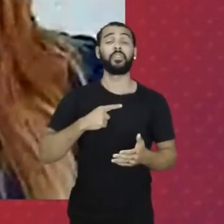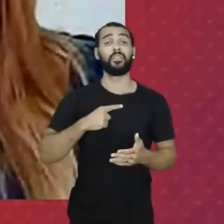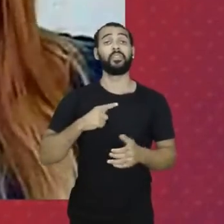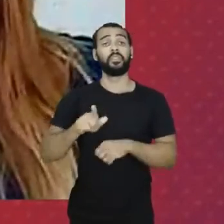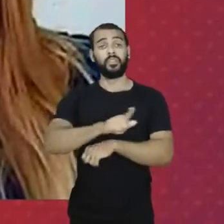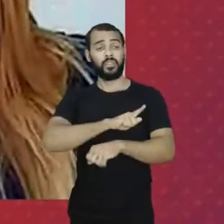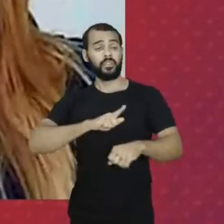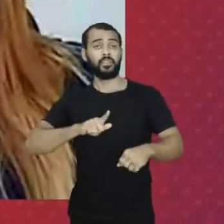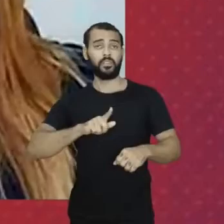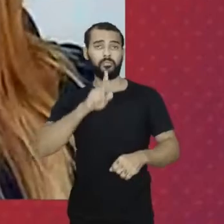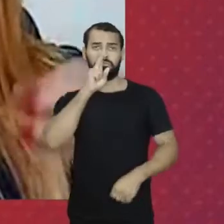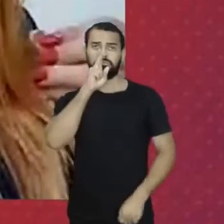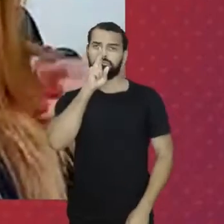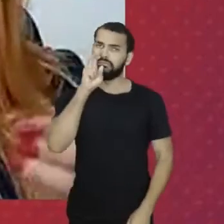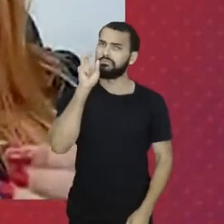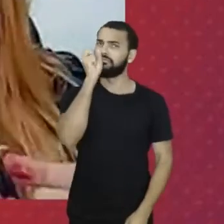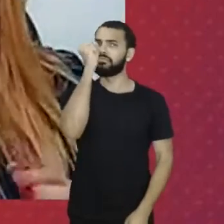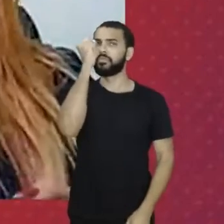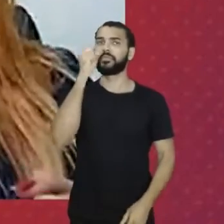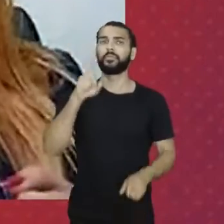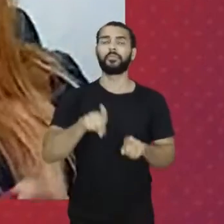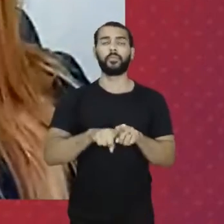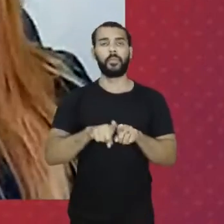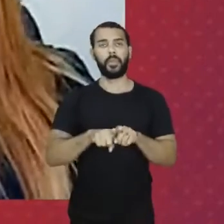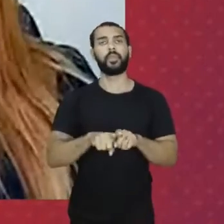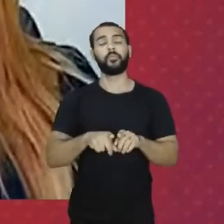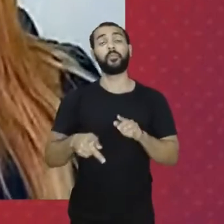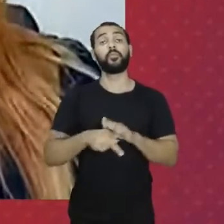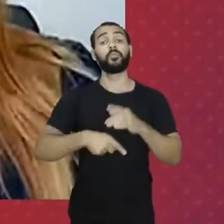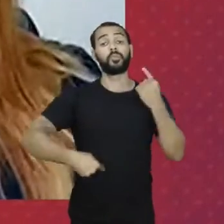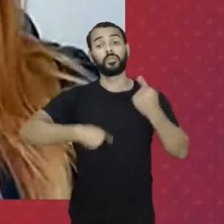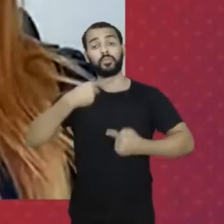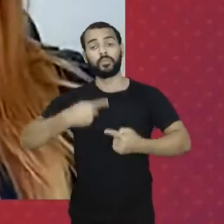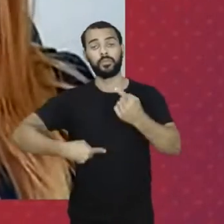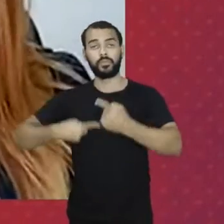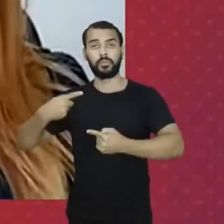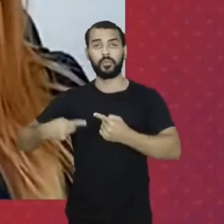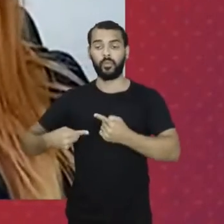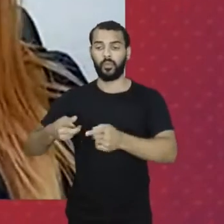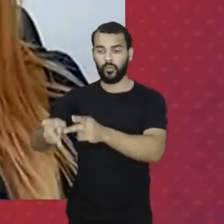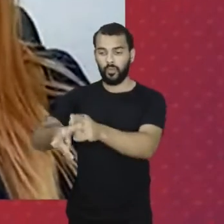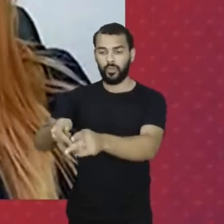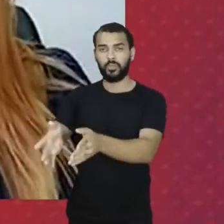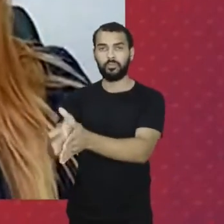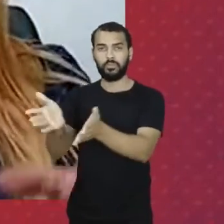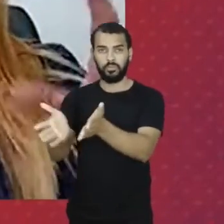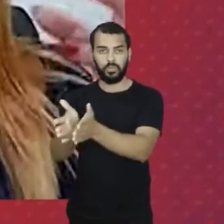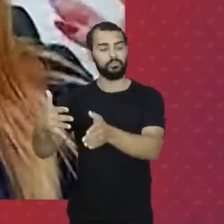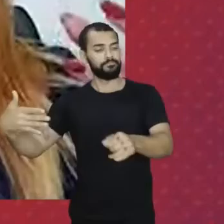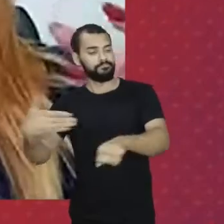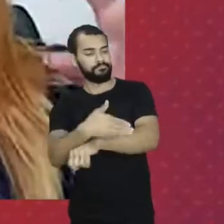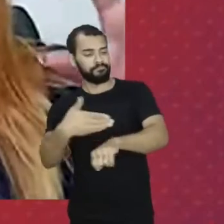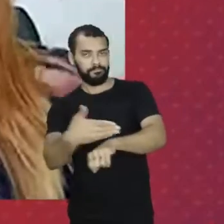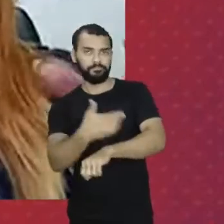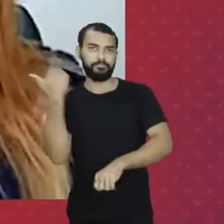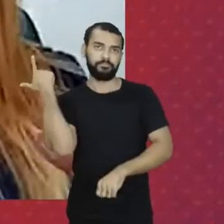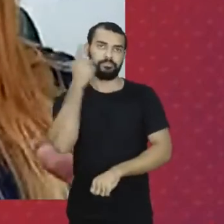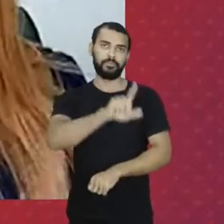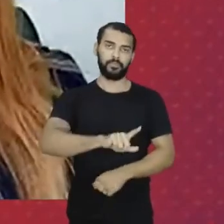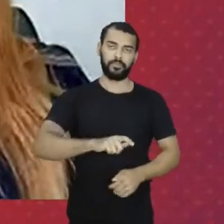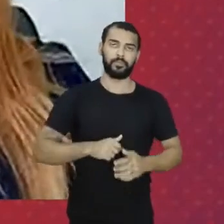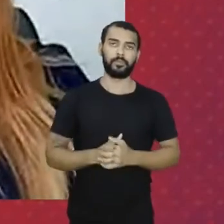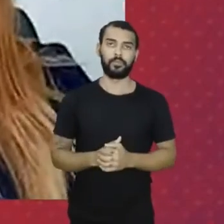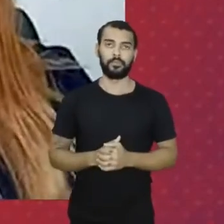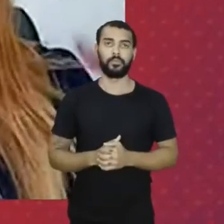mais potente, né, no fazer político para o acesso às populações mais vulneráveis desse país. E ele